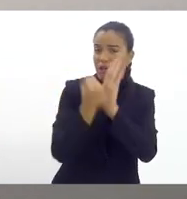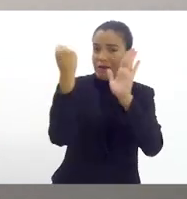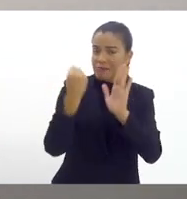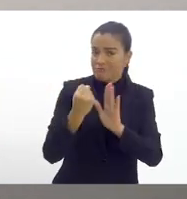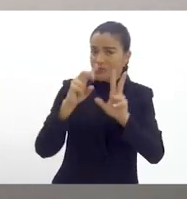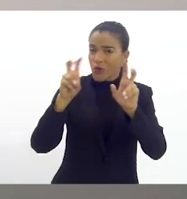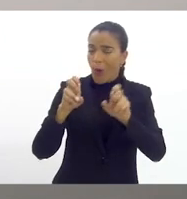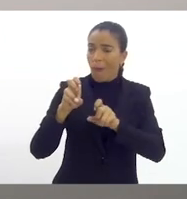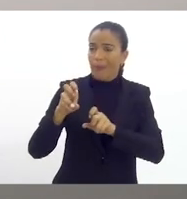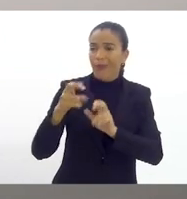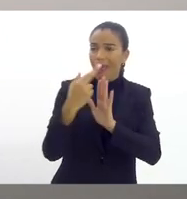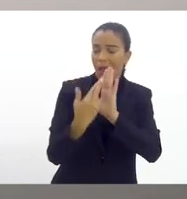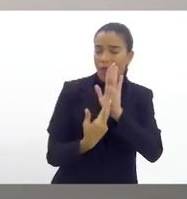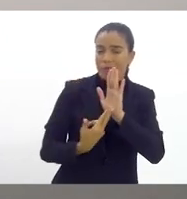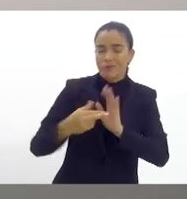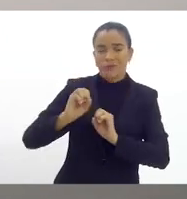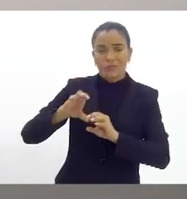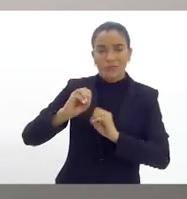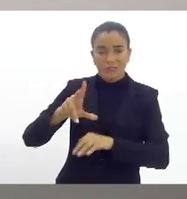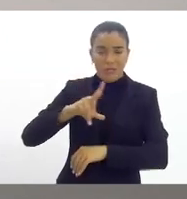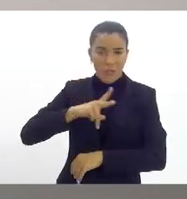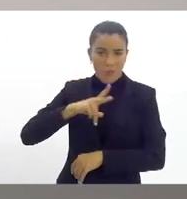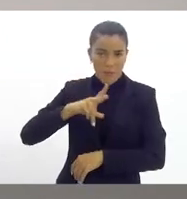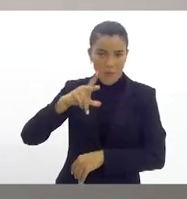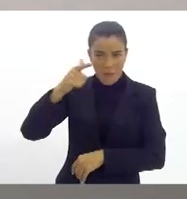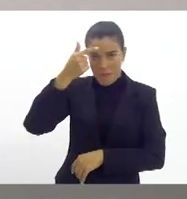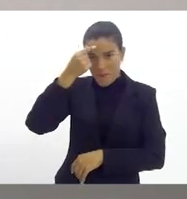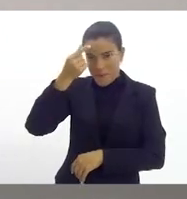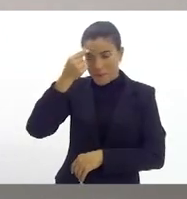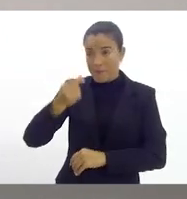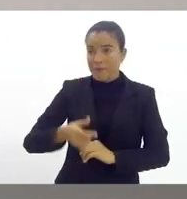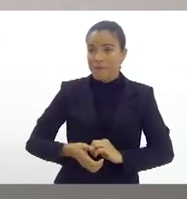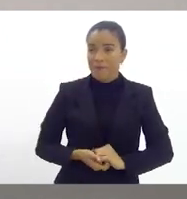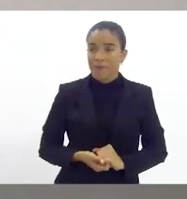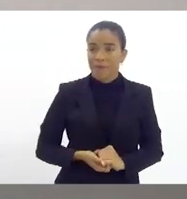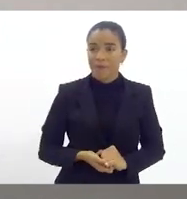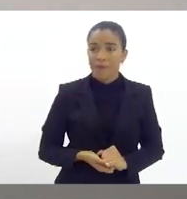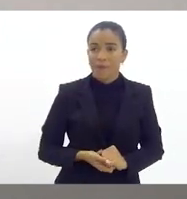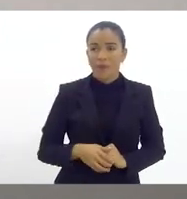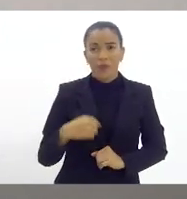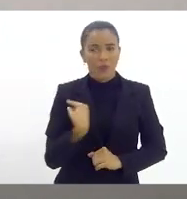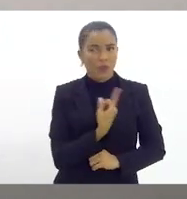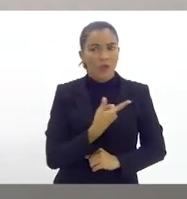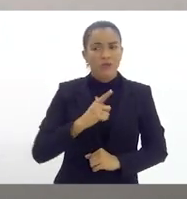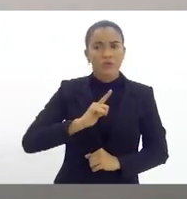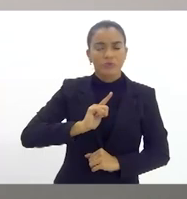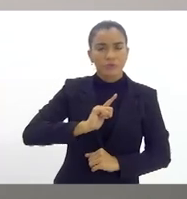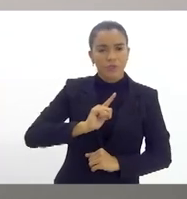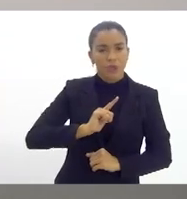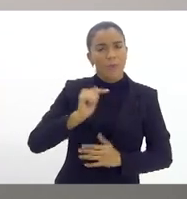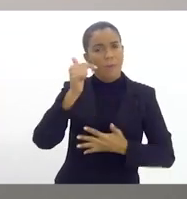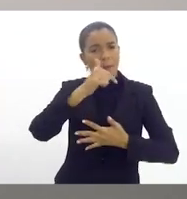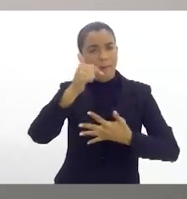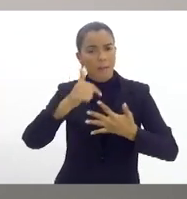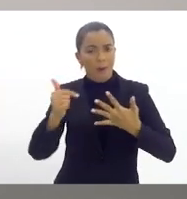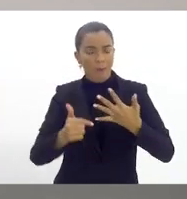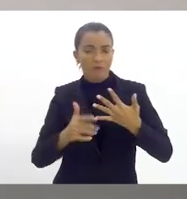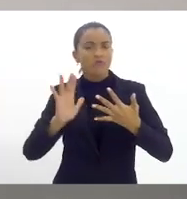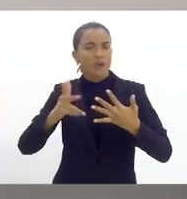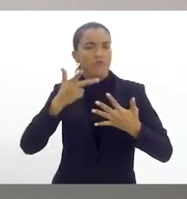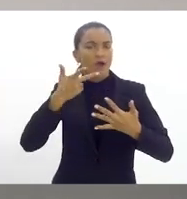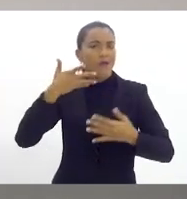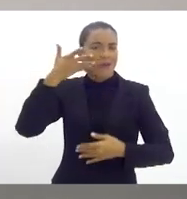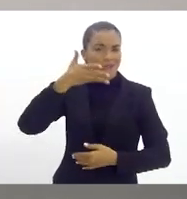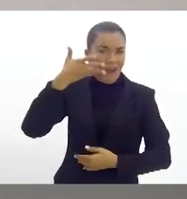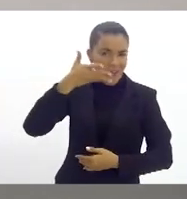privado a gente tem algumas algumas questões que já foram levantadas aqui